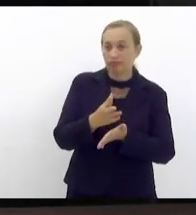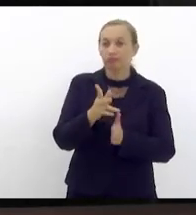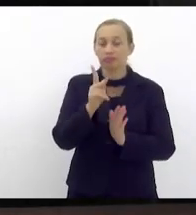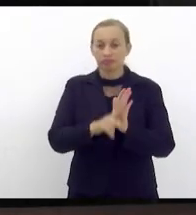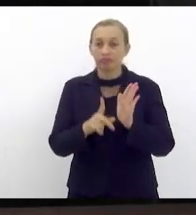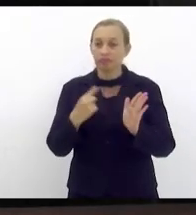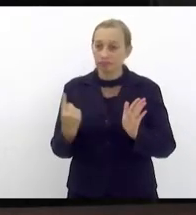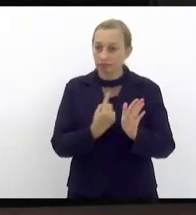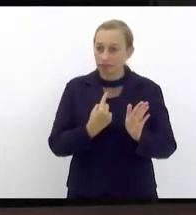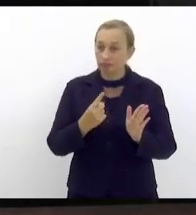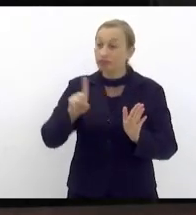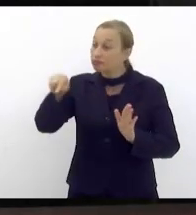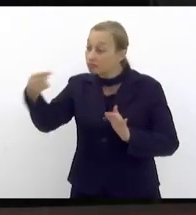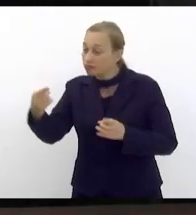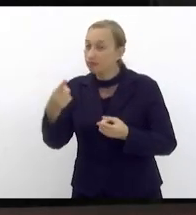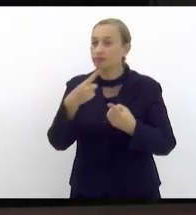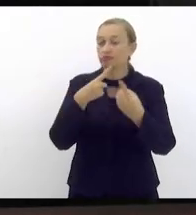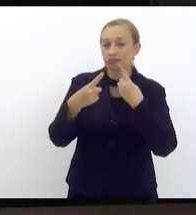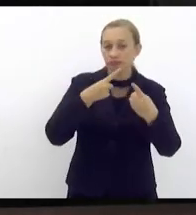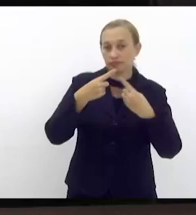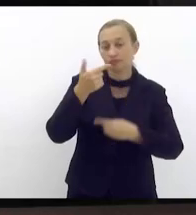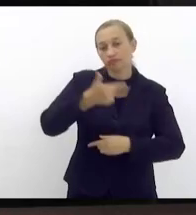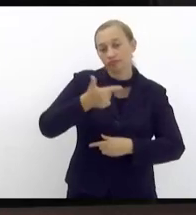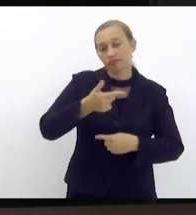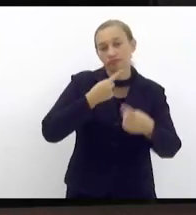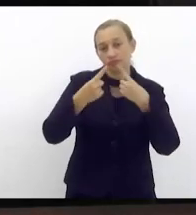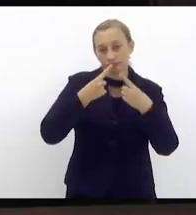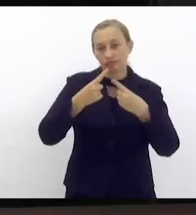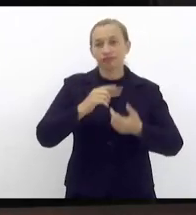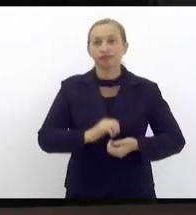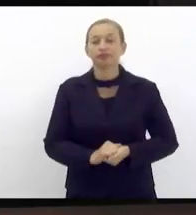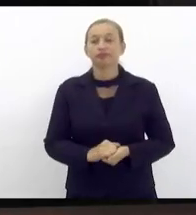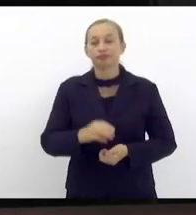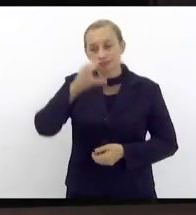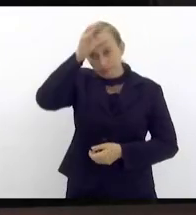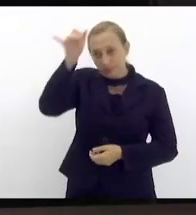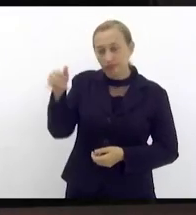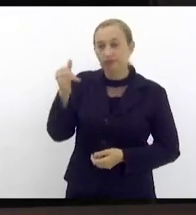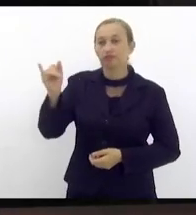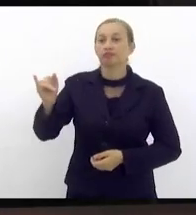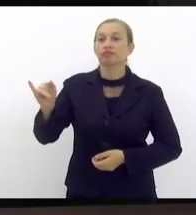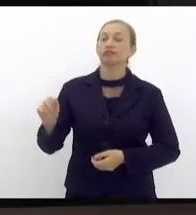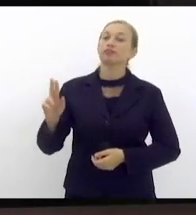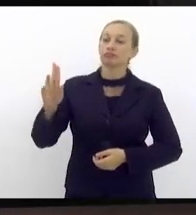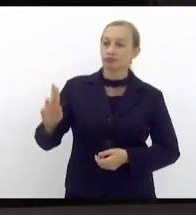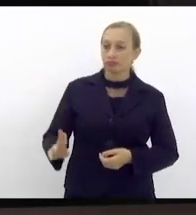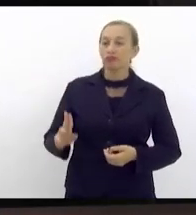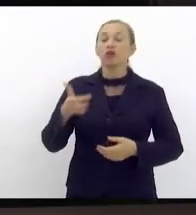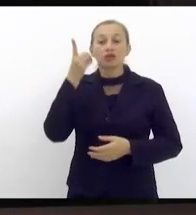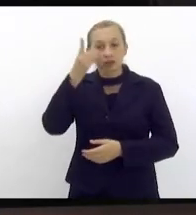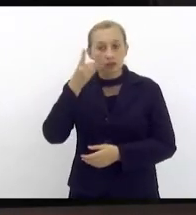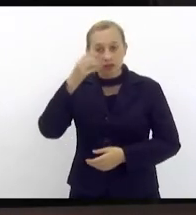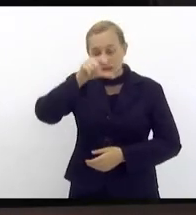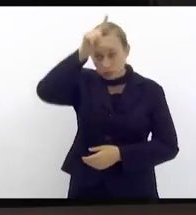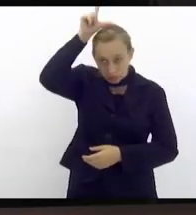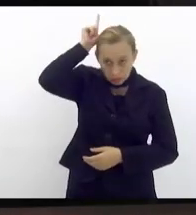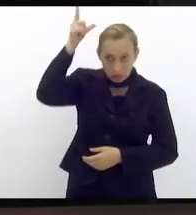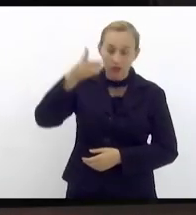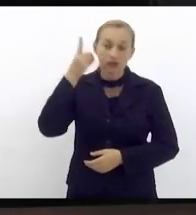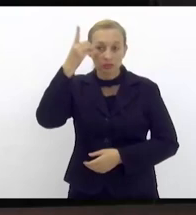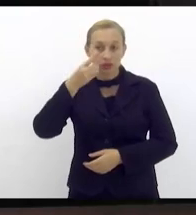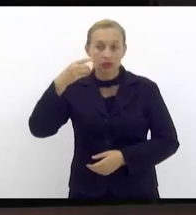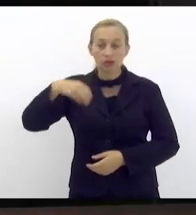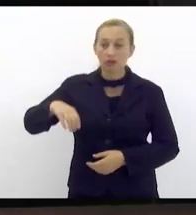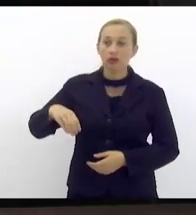e que seja discutido em segunda discussão te ajuda Deputado Luiz Paulo Deputado